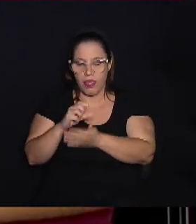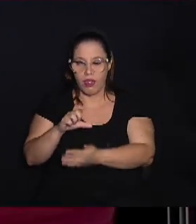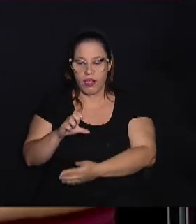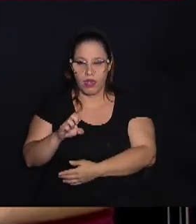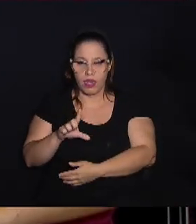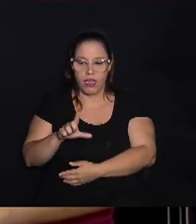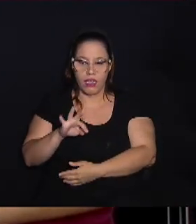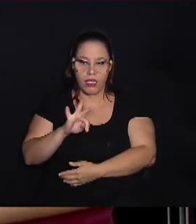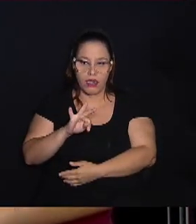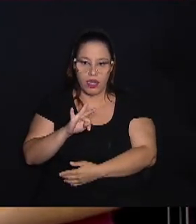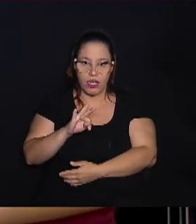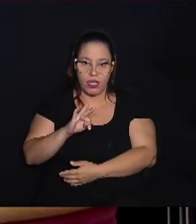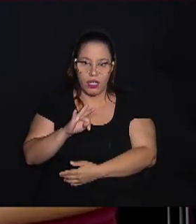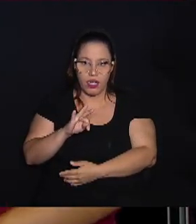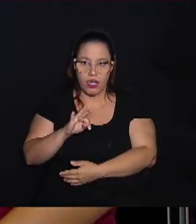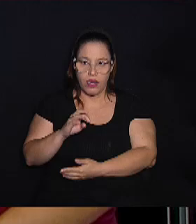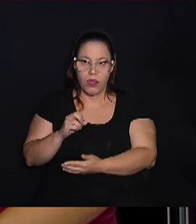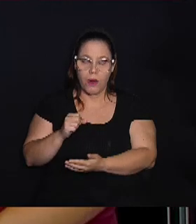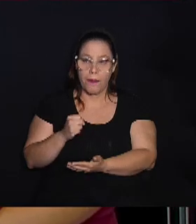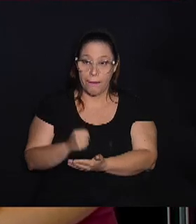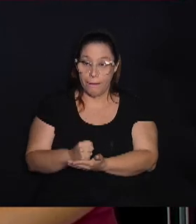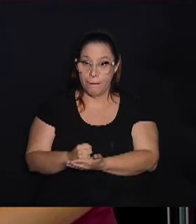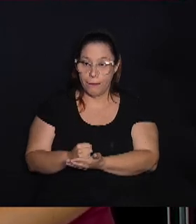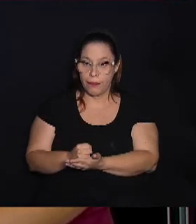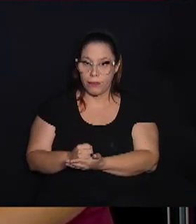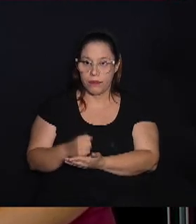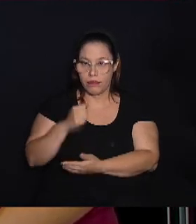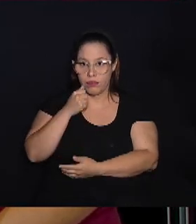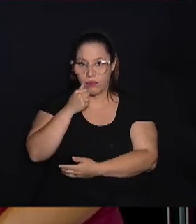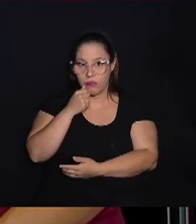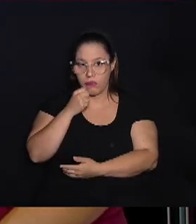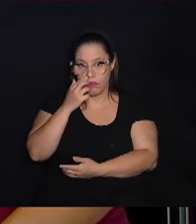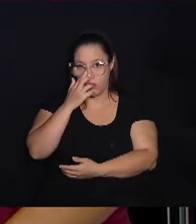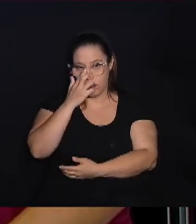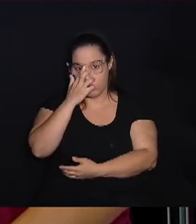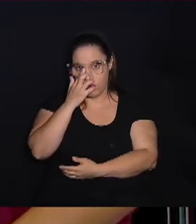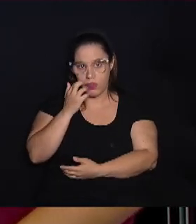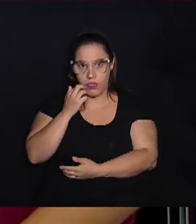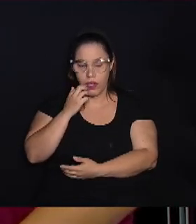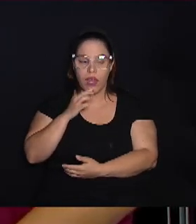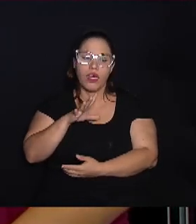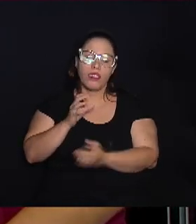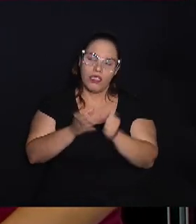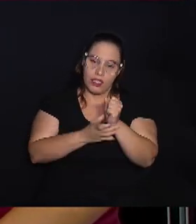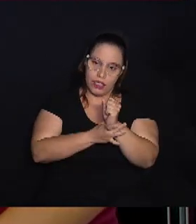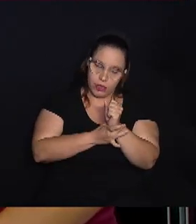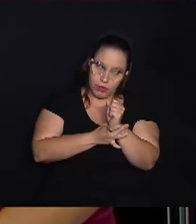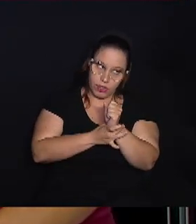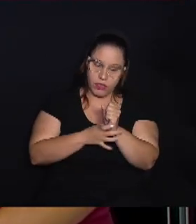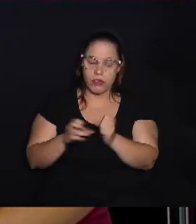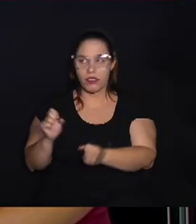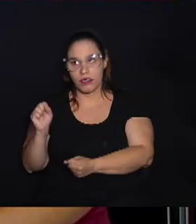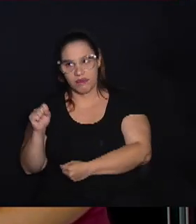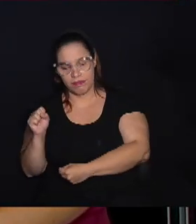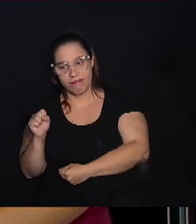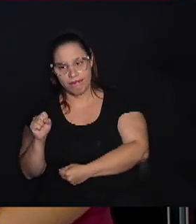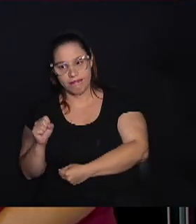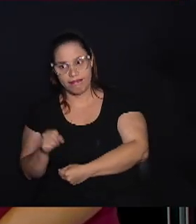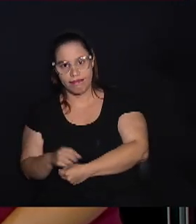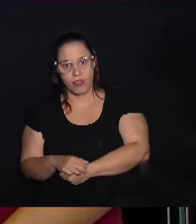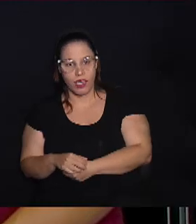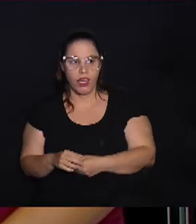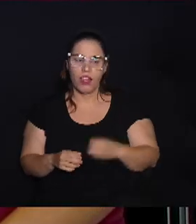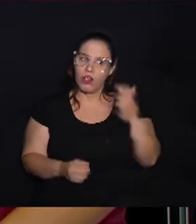né, como um profissional fixo ali de alguma instituição. Que já dá uma segurança. Sim. Né? Porque normalmente não é